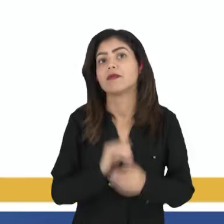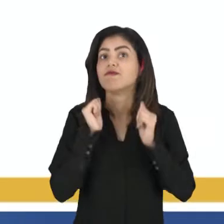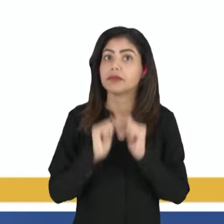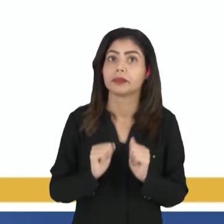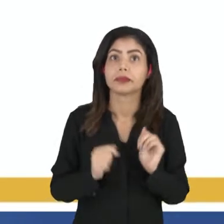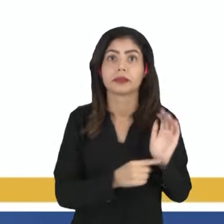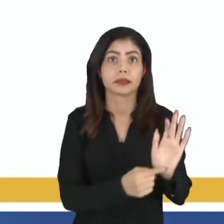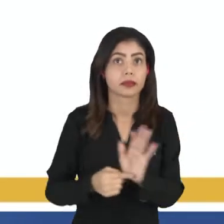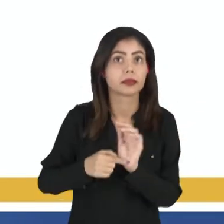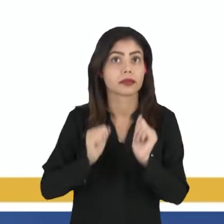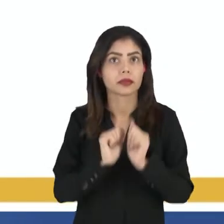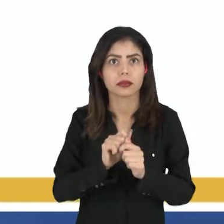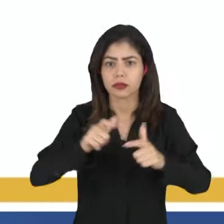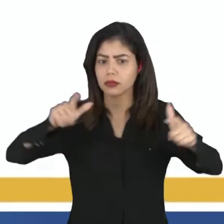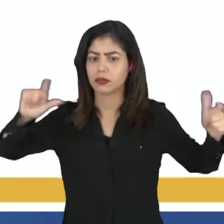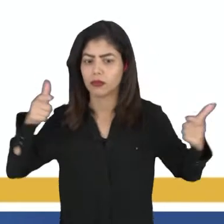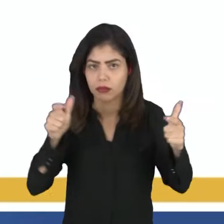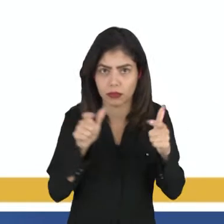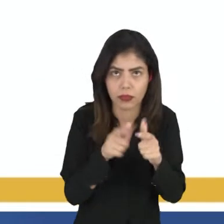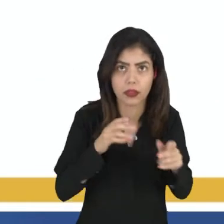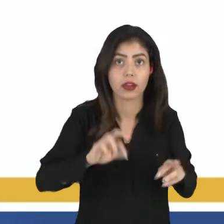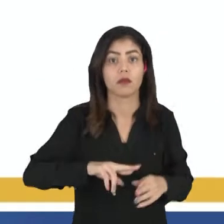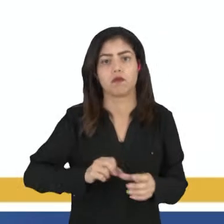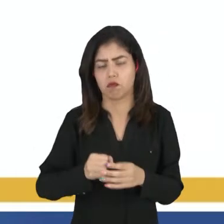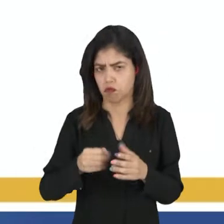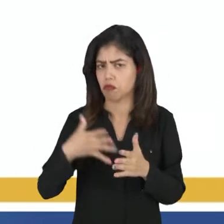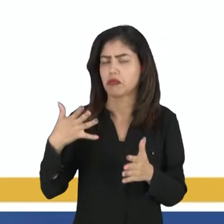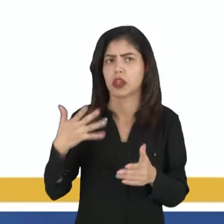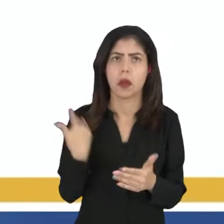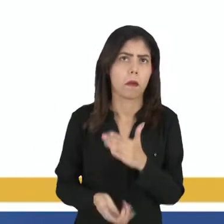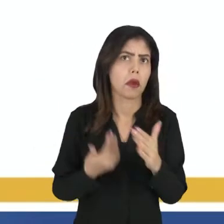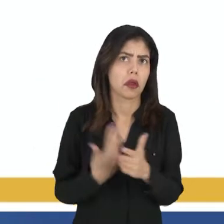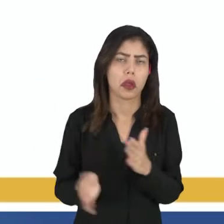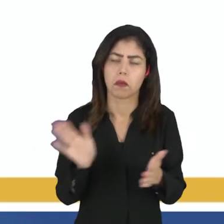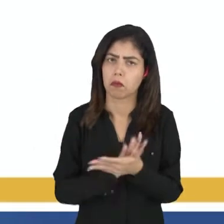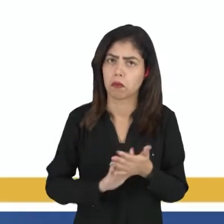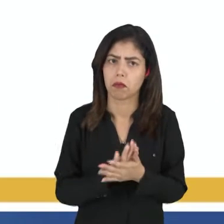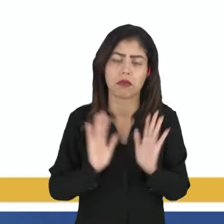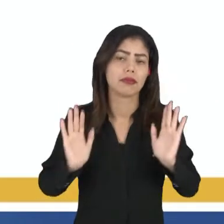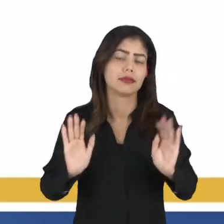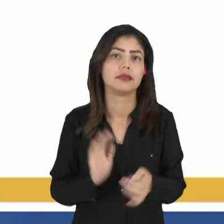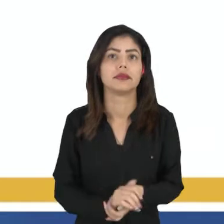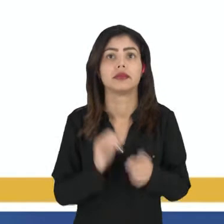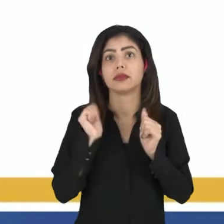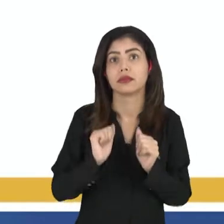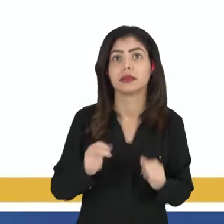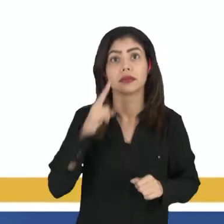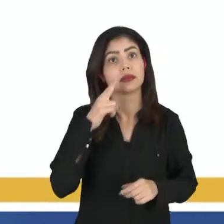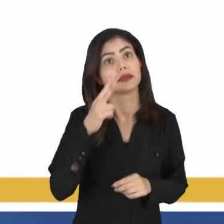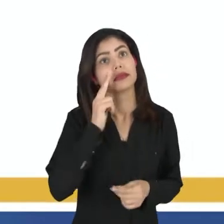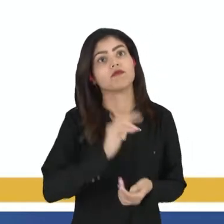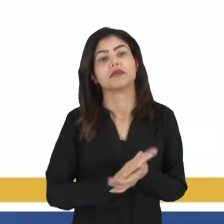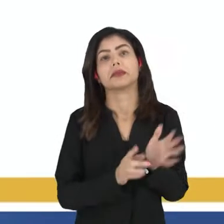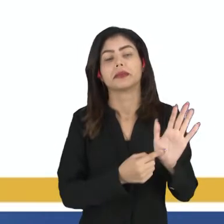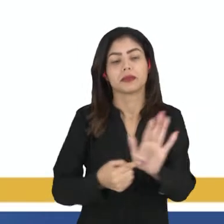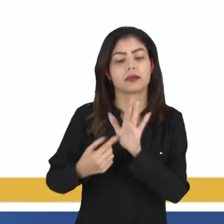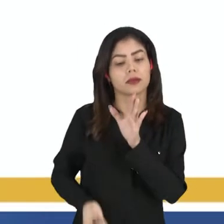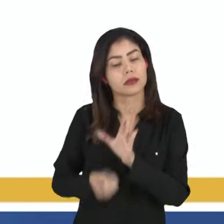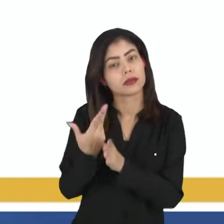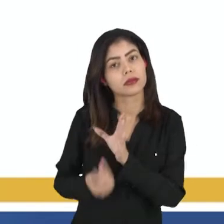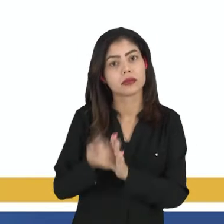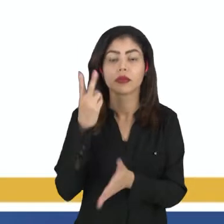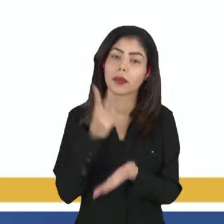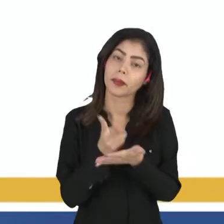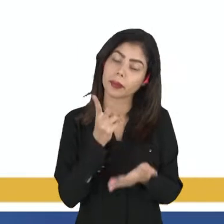Elas podem ser aumentadas ou diminuídas por várias vezes sem perder a forma original. Então, o que nós estamos vendo é uma reprodução